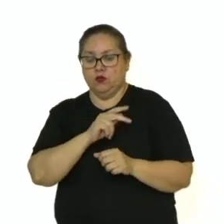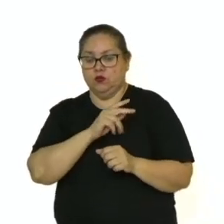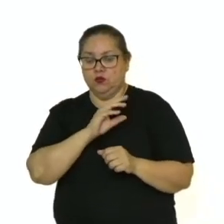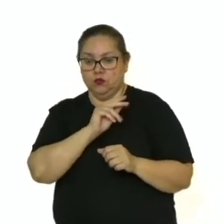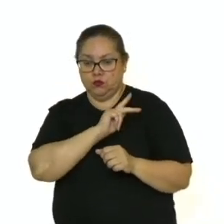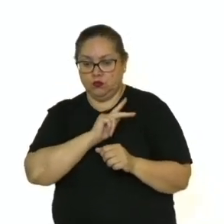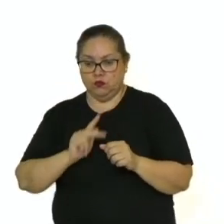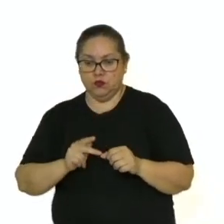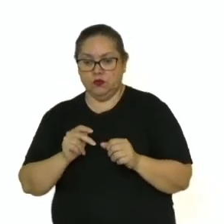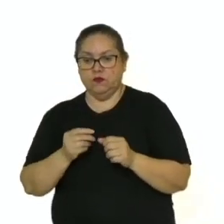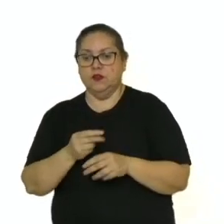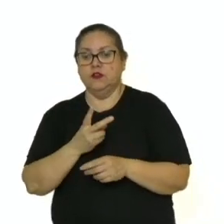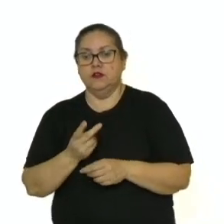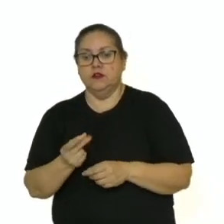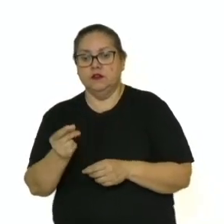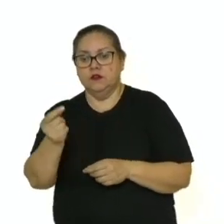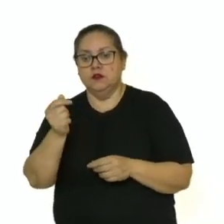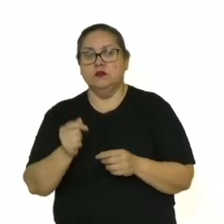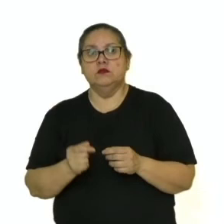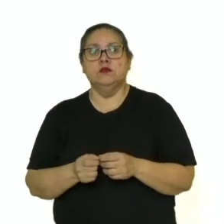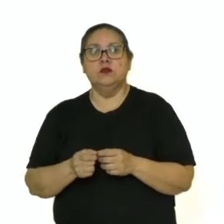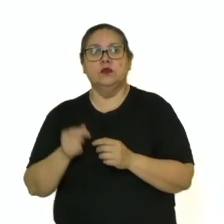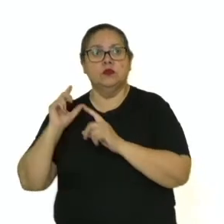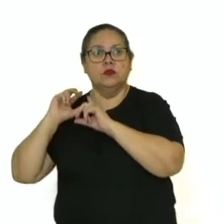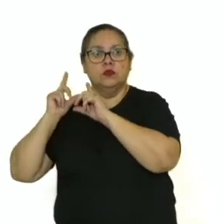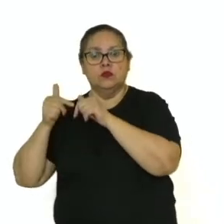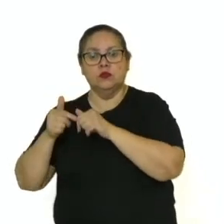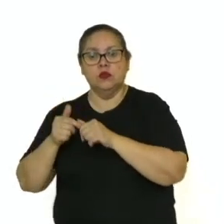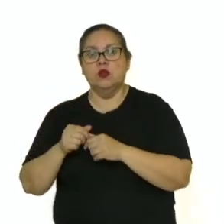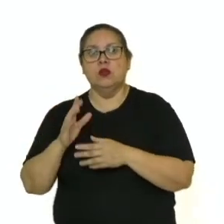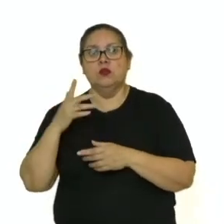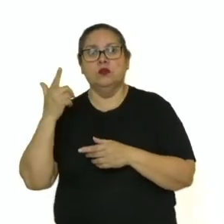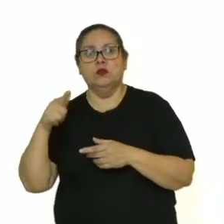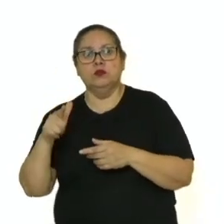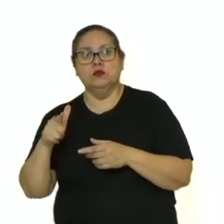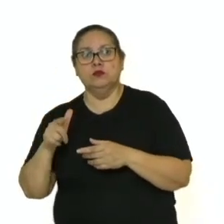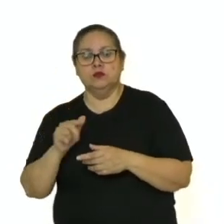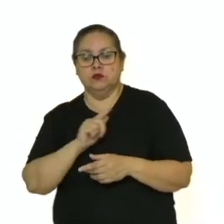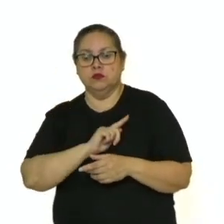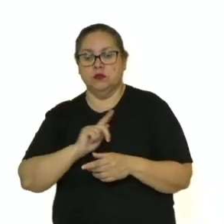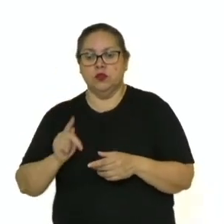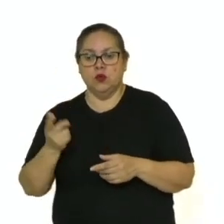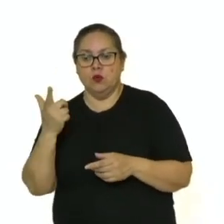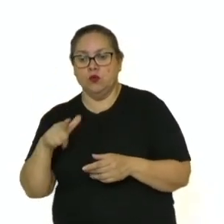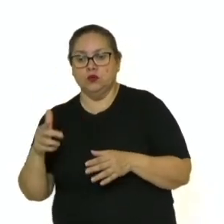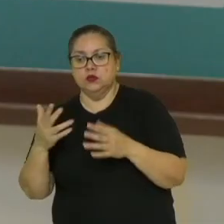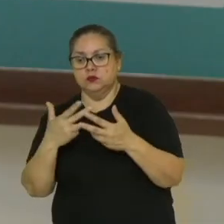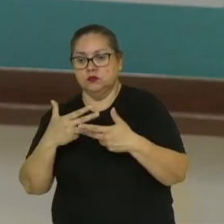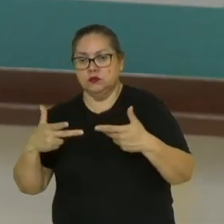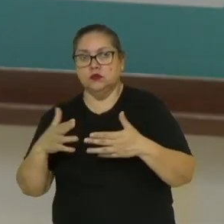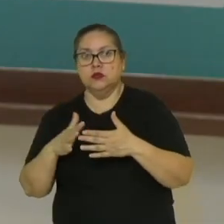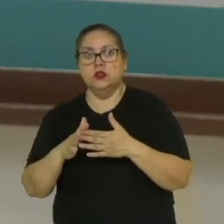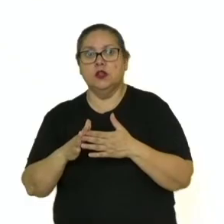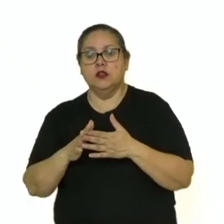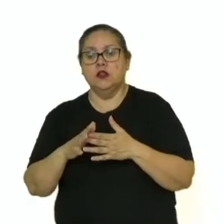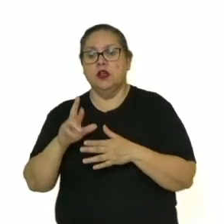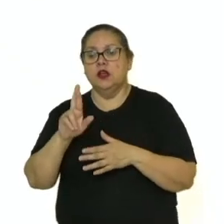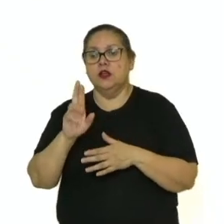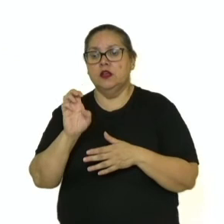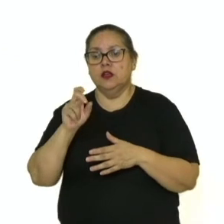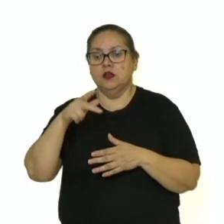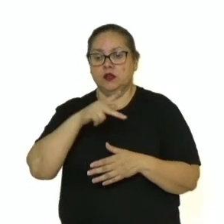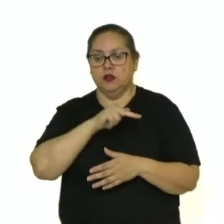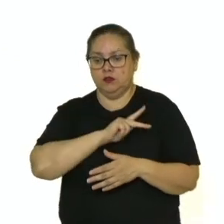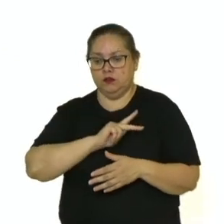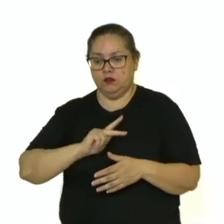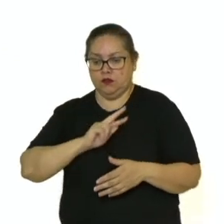hereditário. No caso constitucional, o poder do soberano é limitado por outros órgãos. Na República,